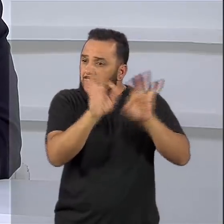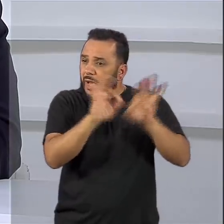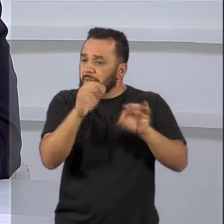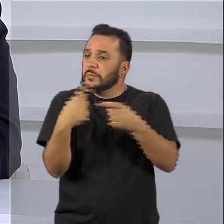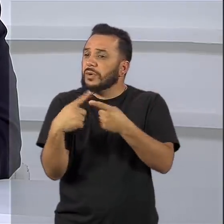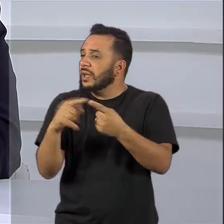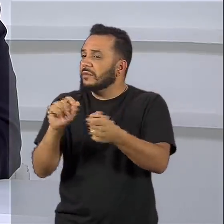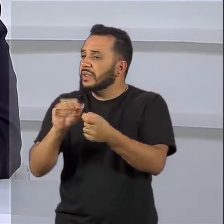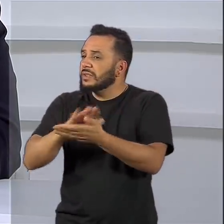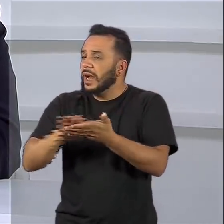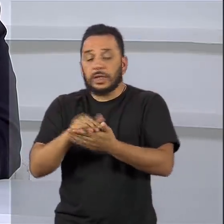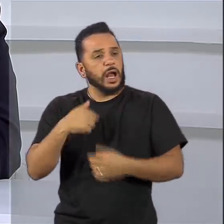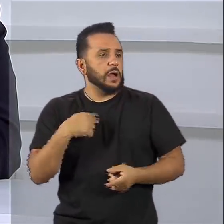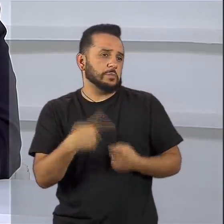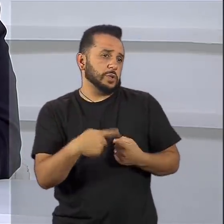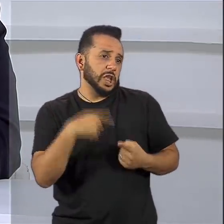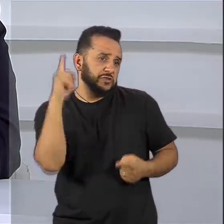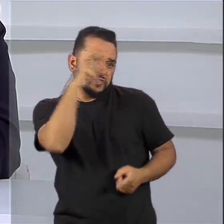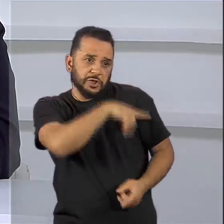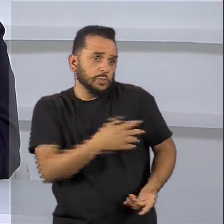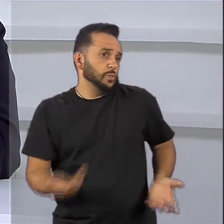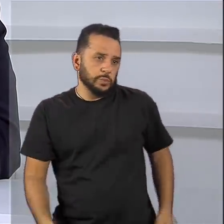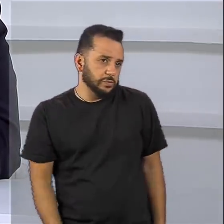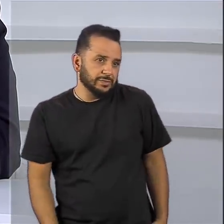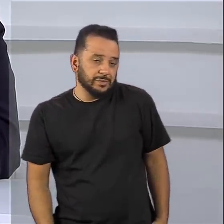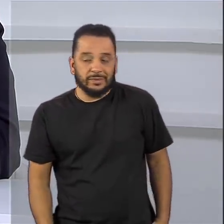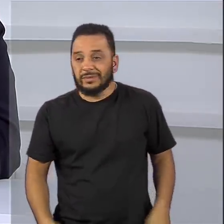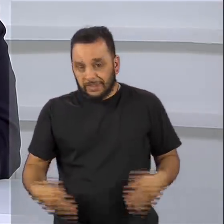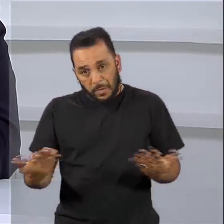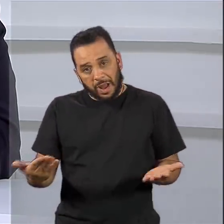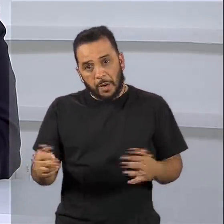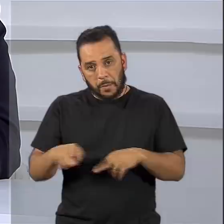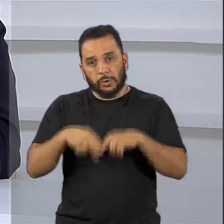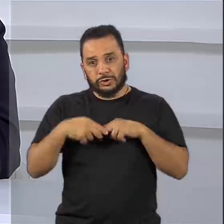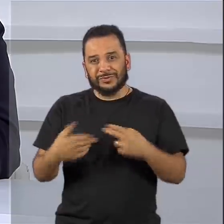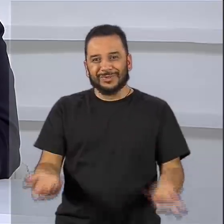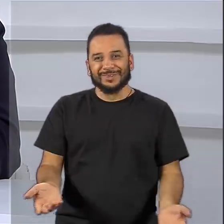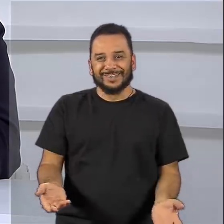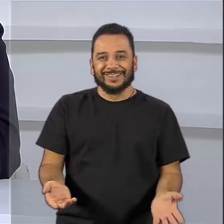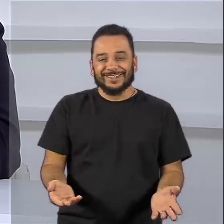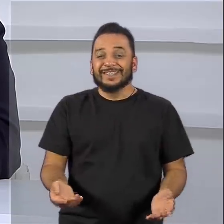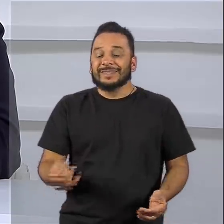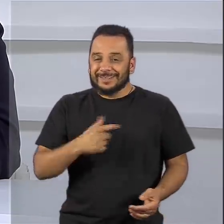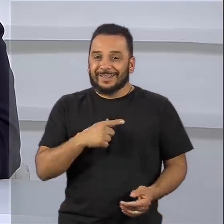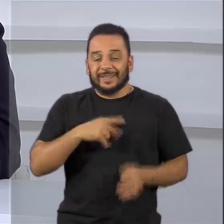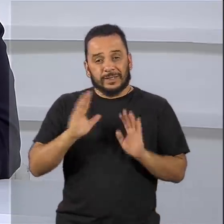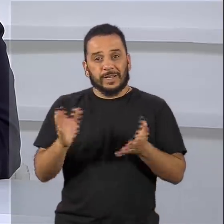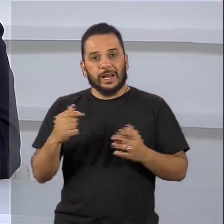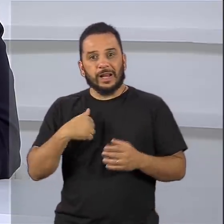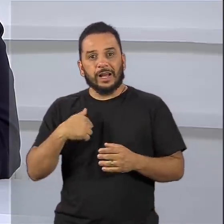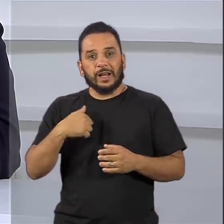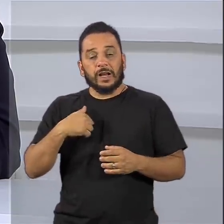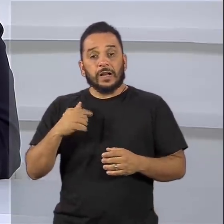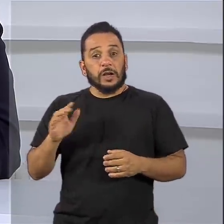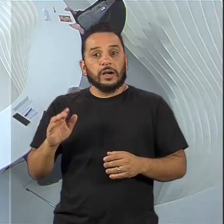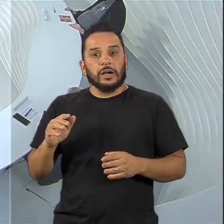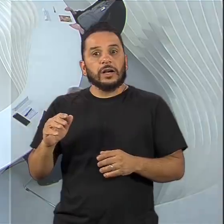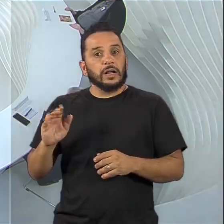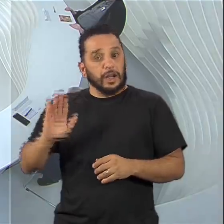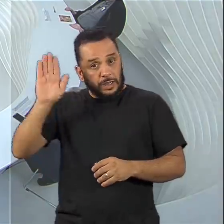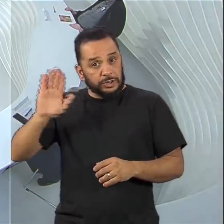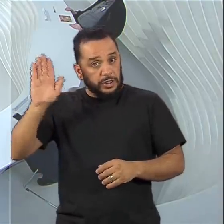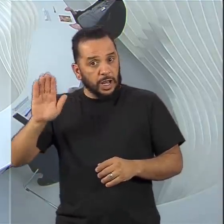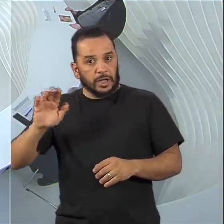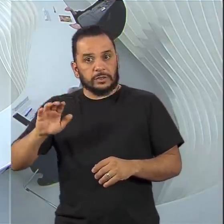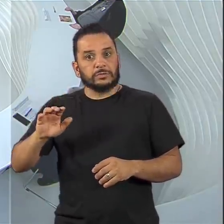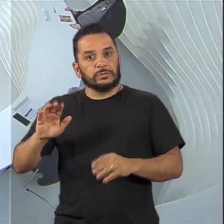que o fato agora é que você tem candidatos de posições diferentes convergindo sobre uma proposta. Então, Cláudio, mas eu acho